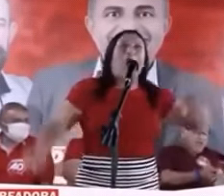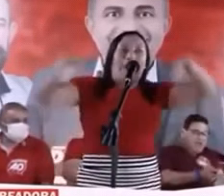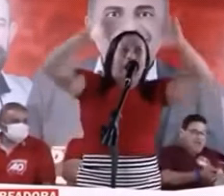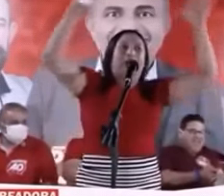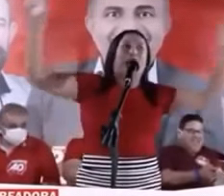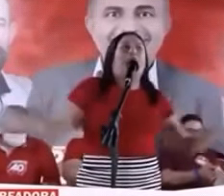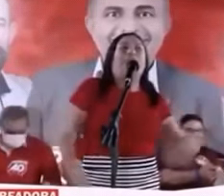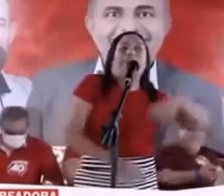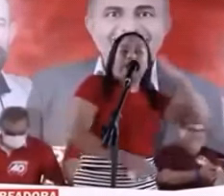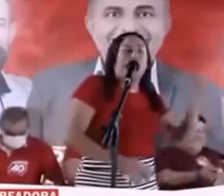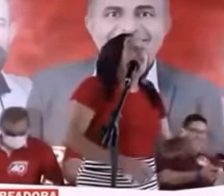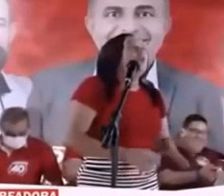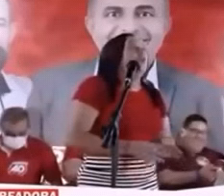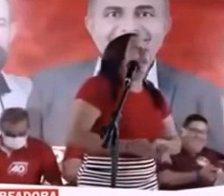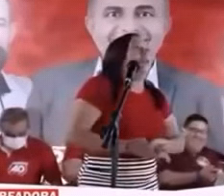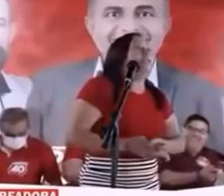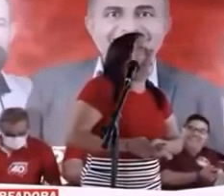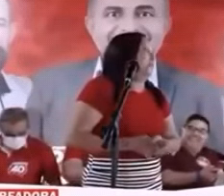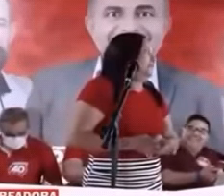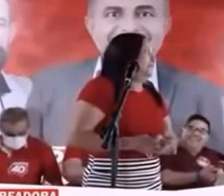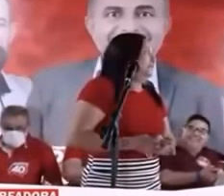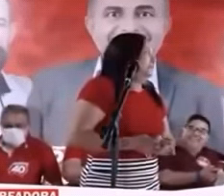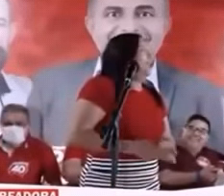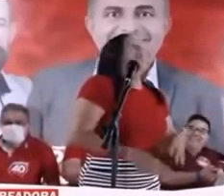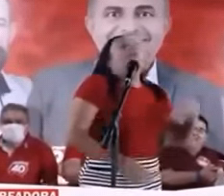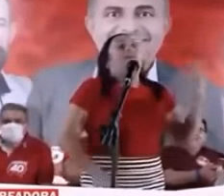Perdão, não malde, eu entrava, então quer dizer.